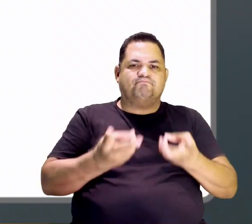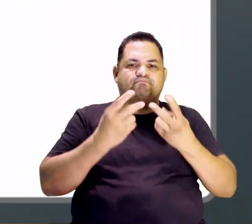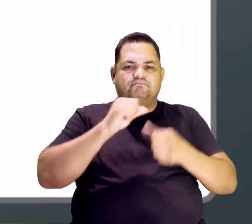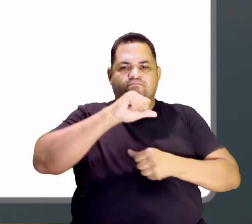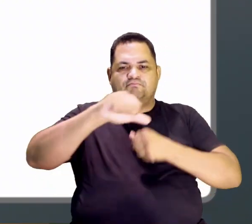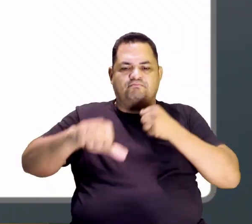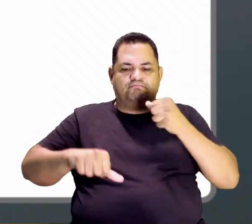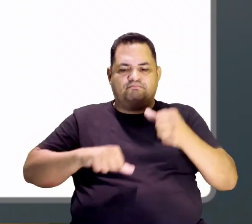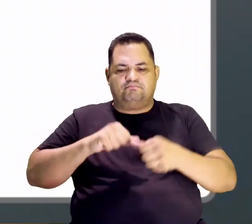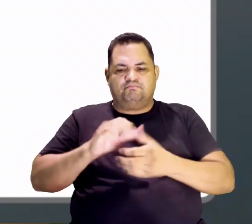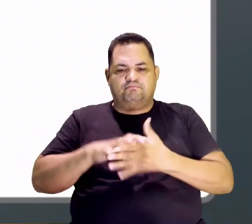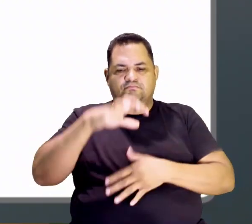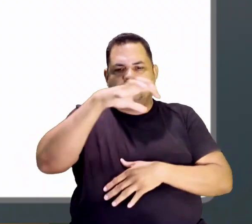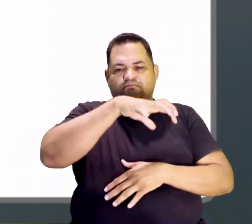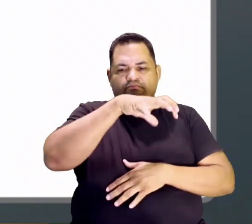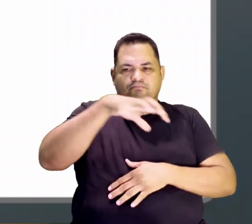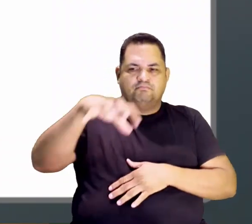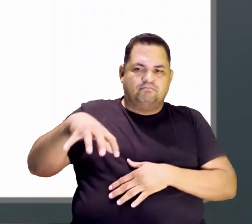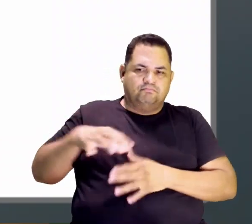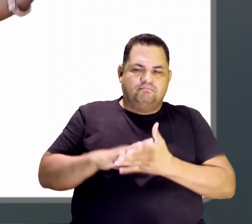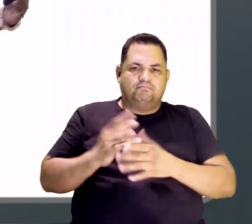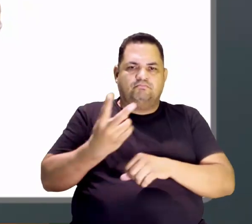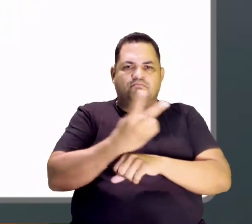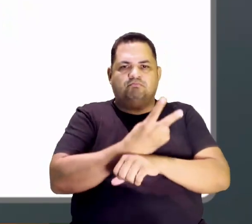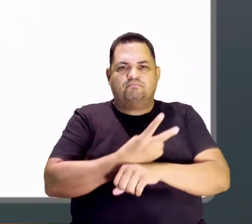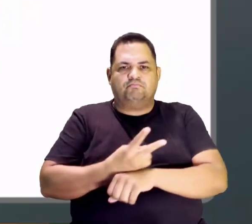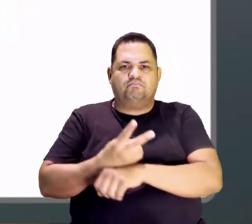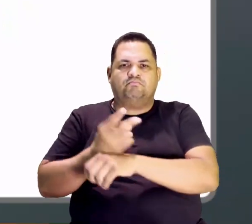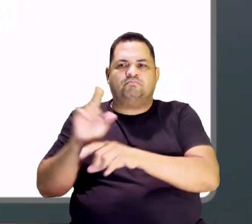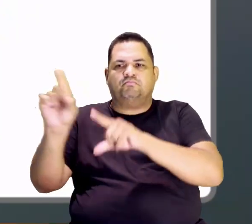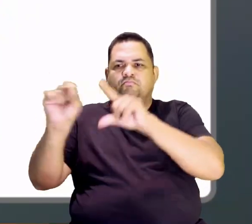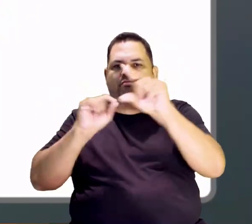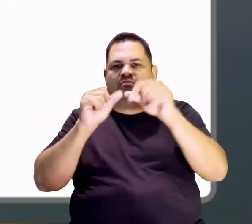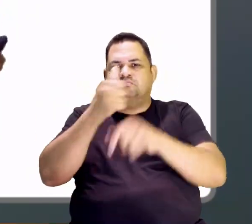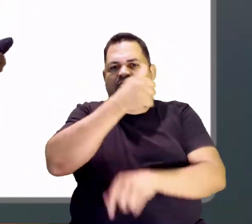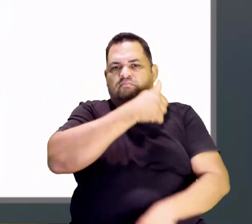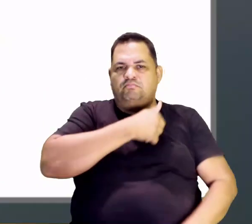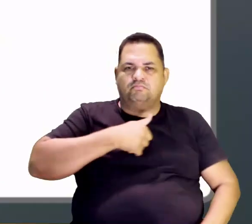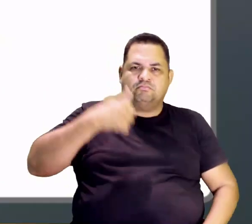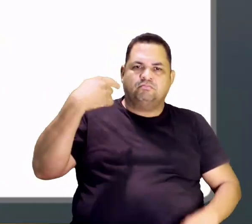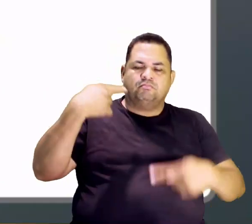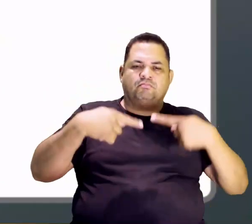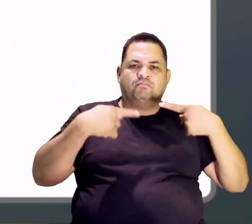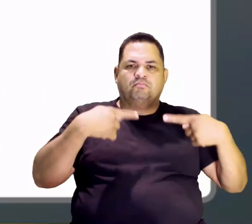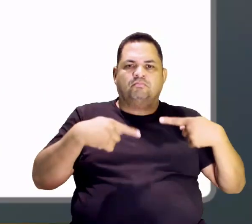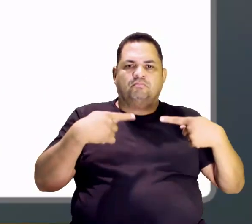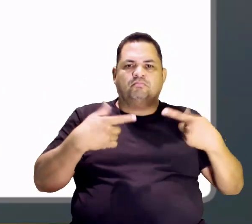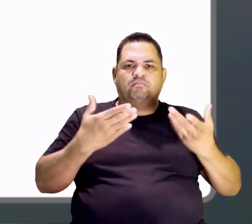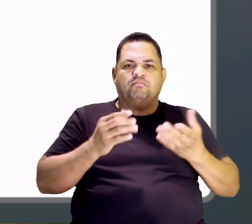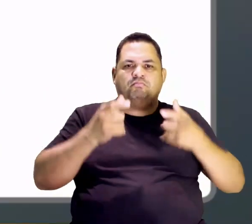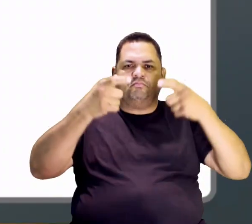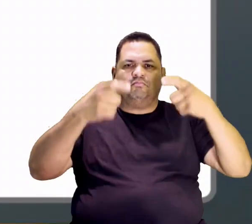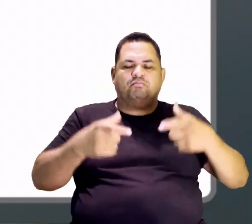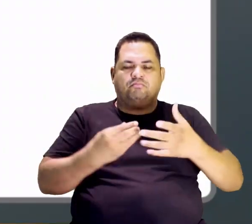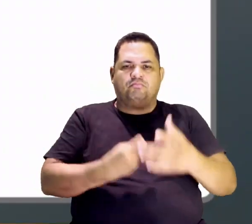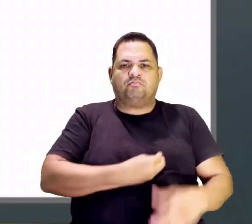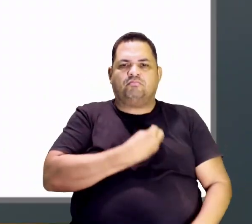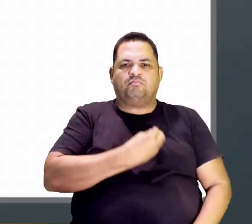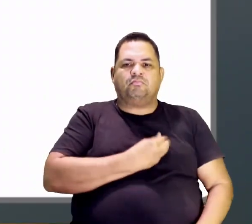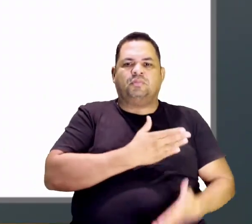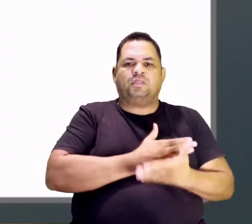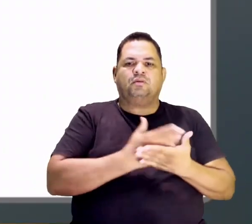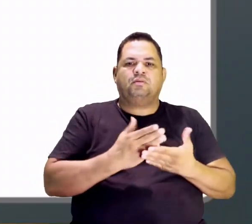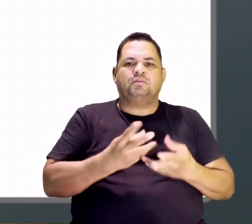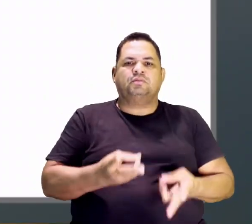região, inconformidade, busca em alternativas, em melhoras políticas para o local onde vive. Então a gente já começa a perceber